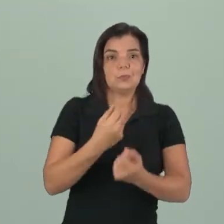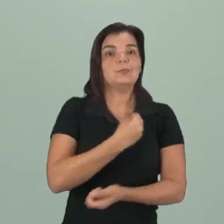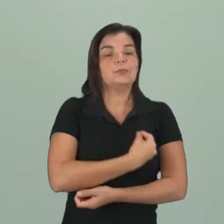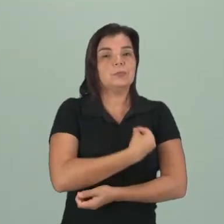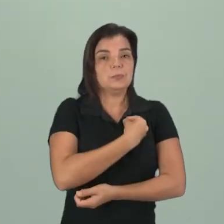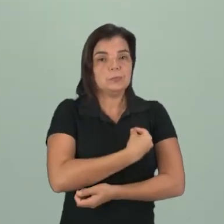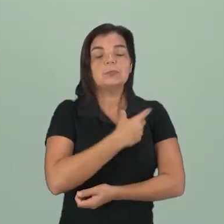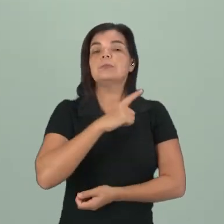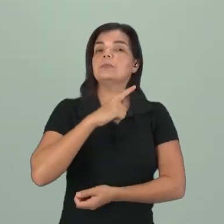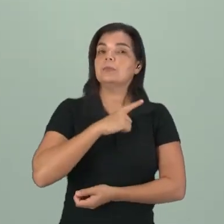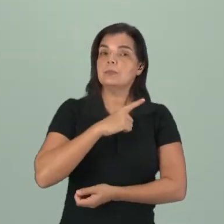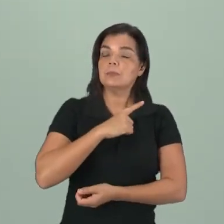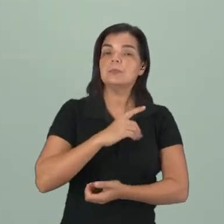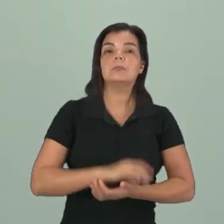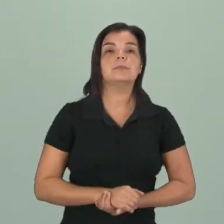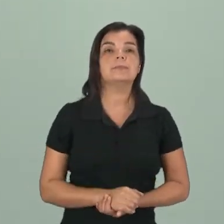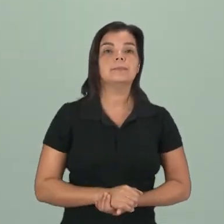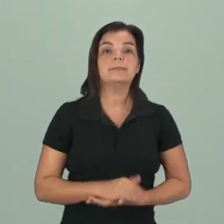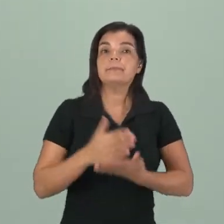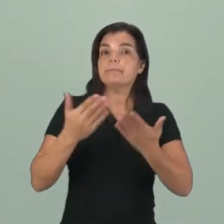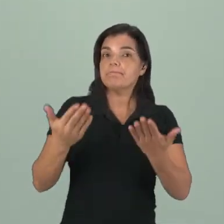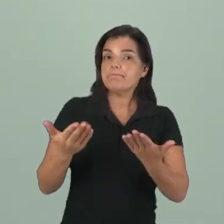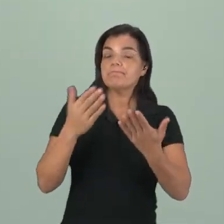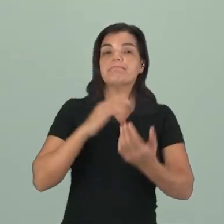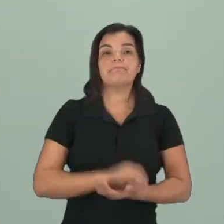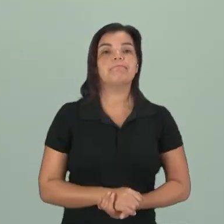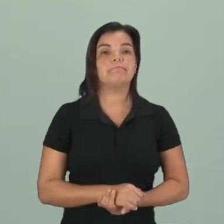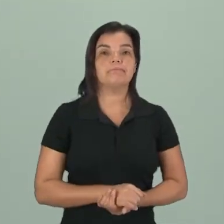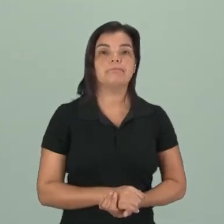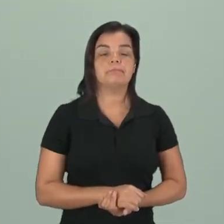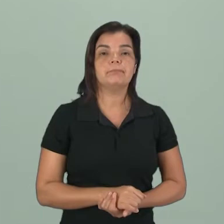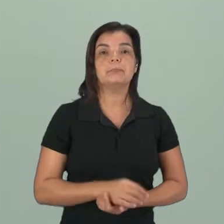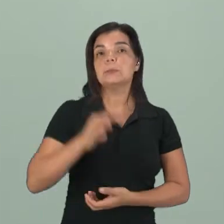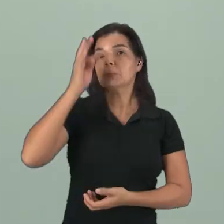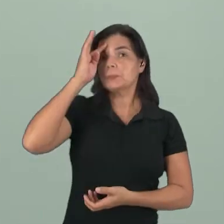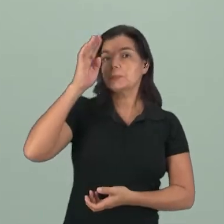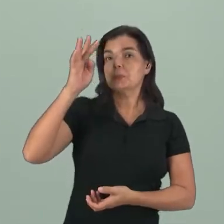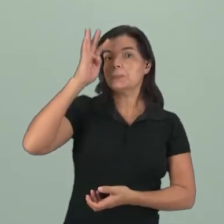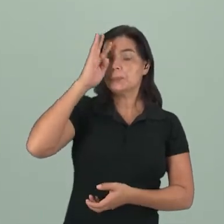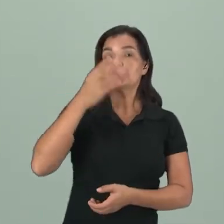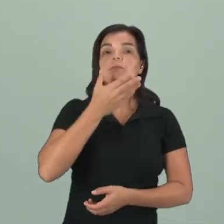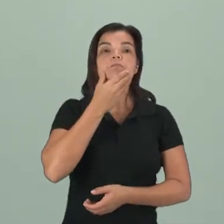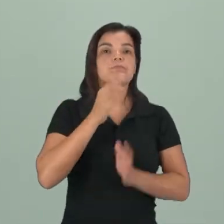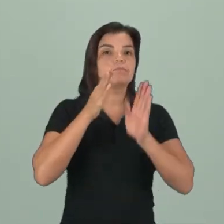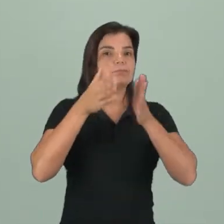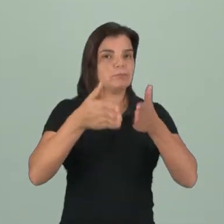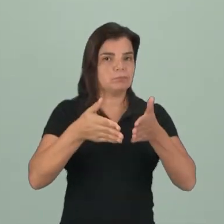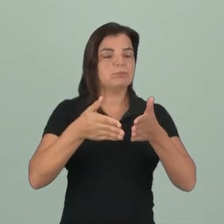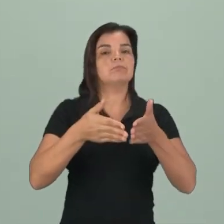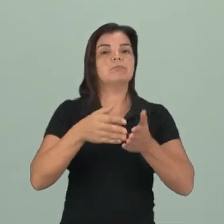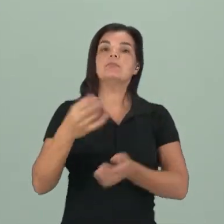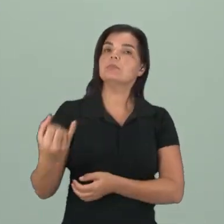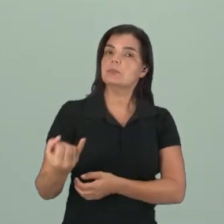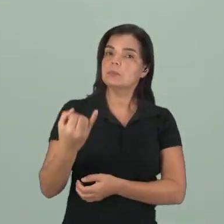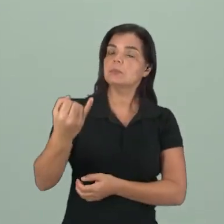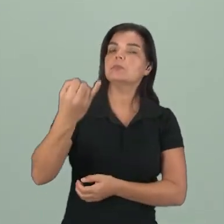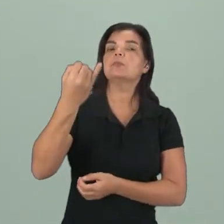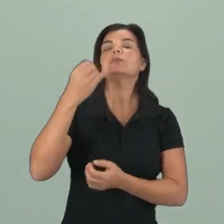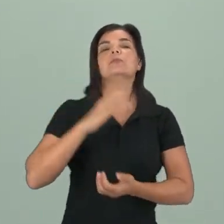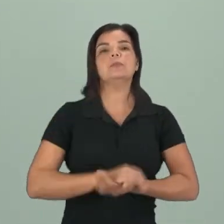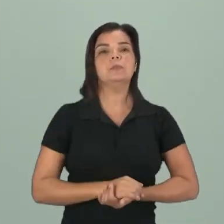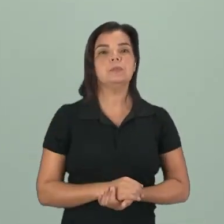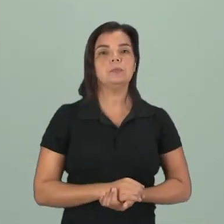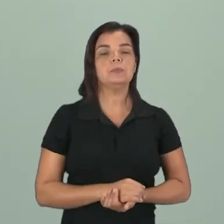que existem. E aí, através dessa teoria do antropocentrismo, o homem passa a ter essa importância